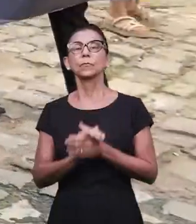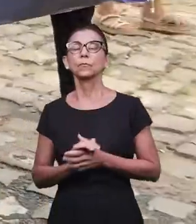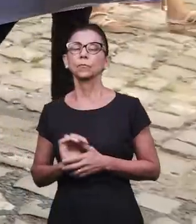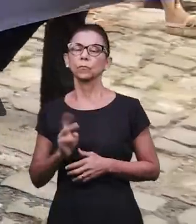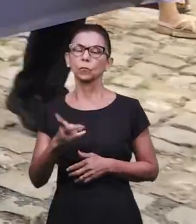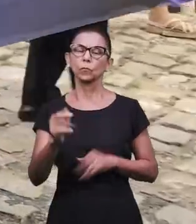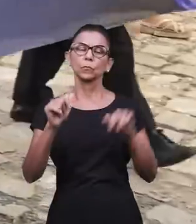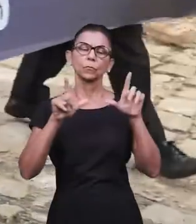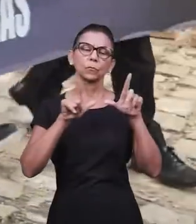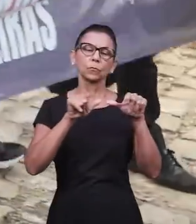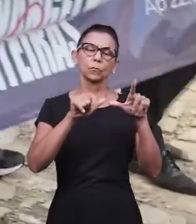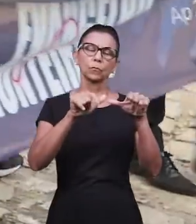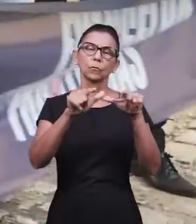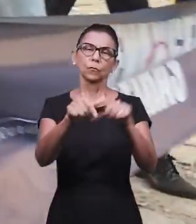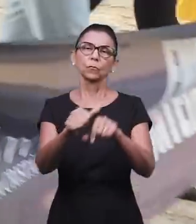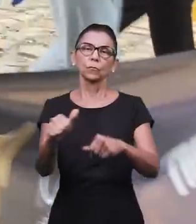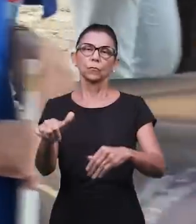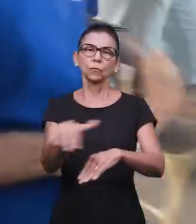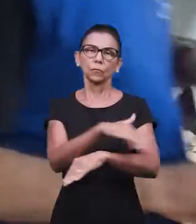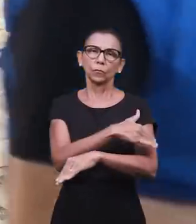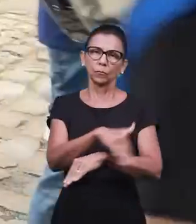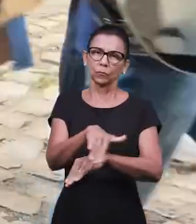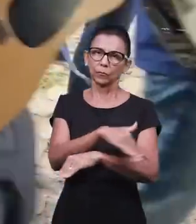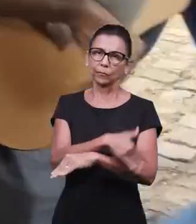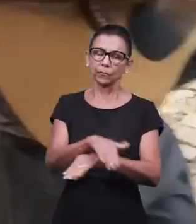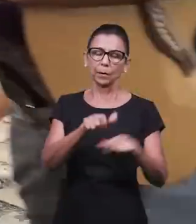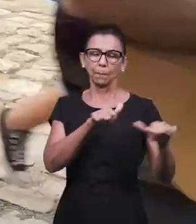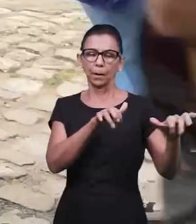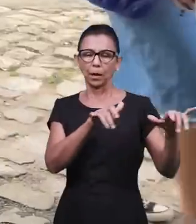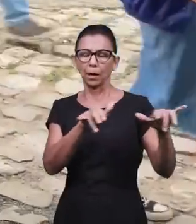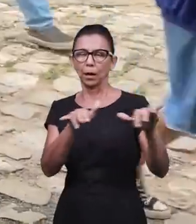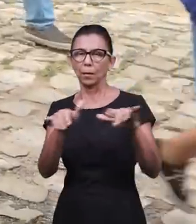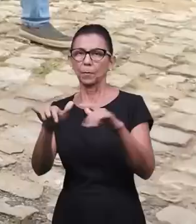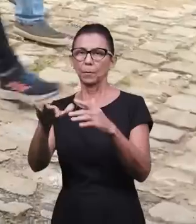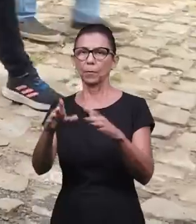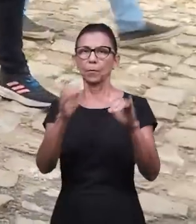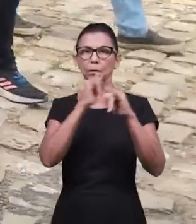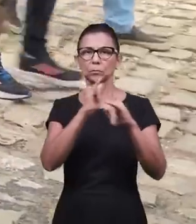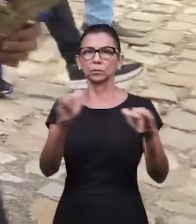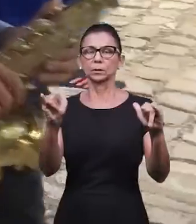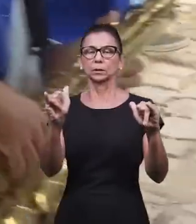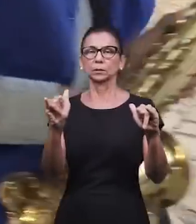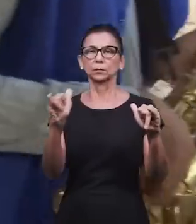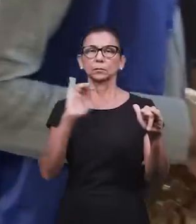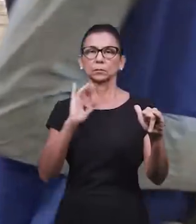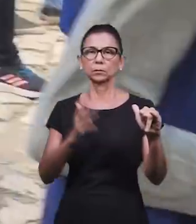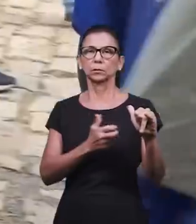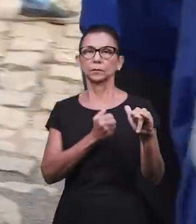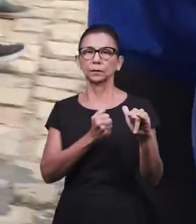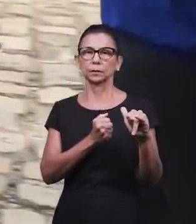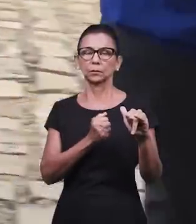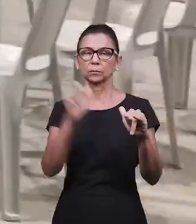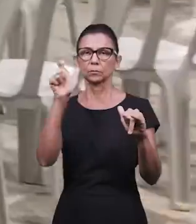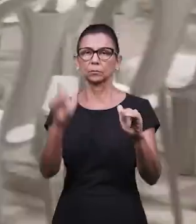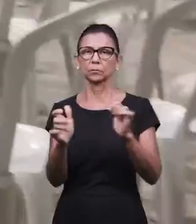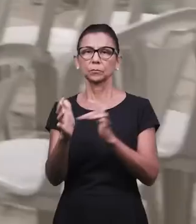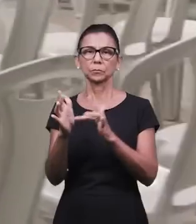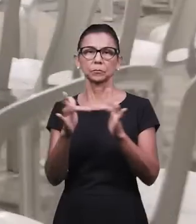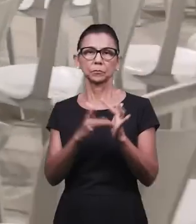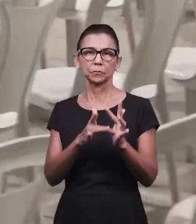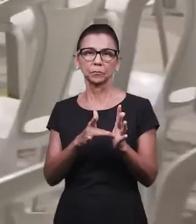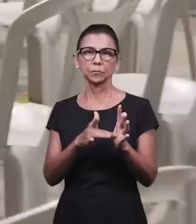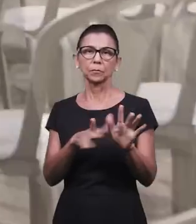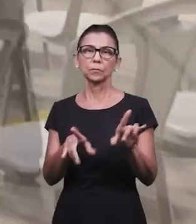Mossoró, percorreram as ruas do bairro Paredões, assistindo a comunidade e anunciando a salvação em Cristo Jesus. No mesmo